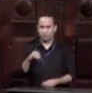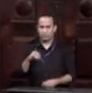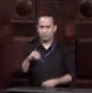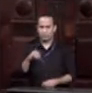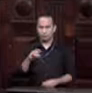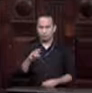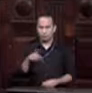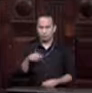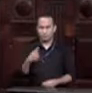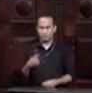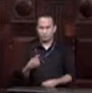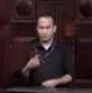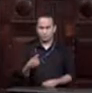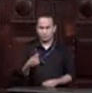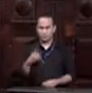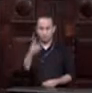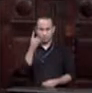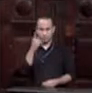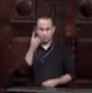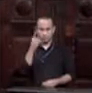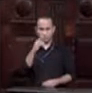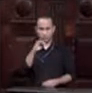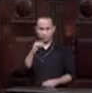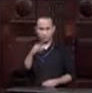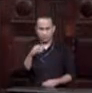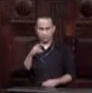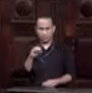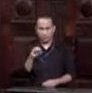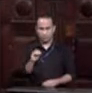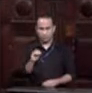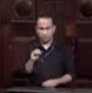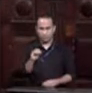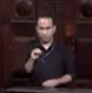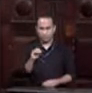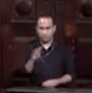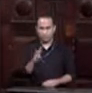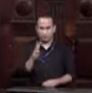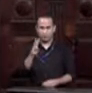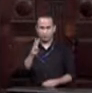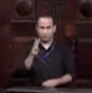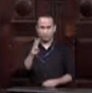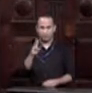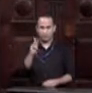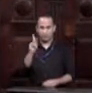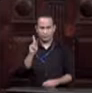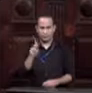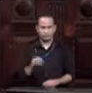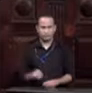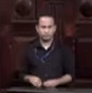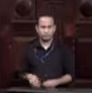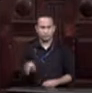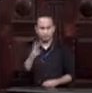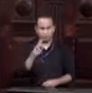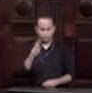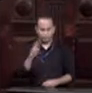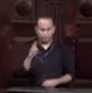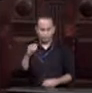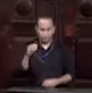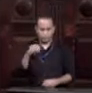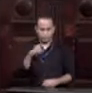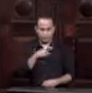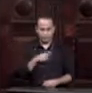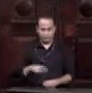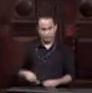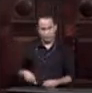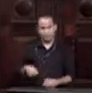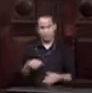depois deputado Geraldo e deputado Valdec. Senhor presidente,